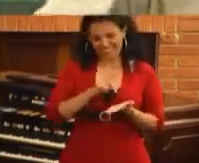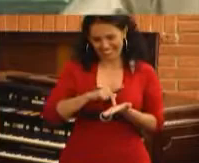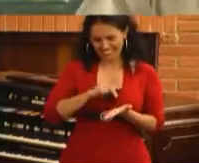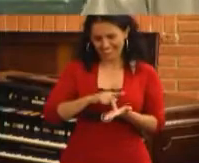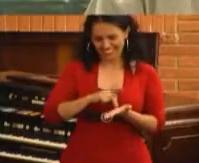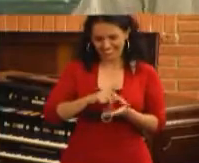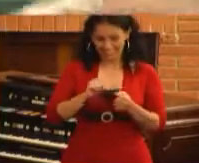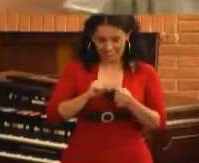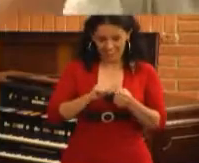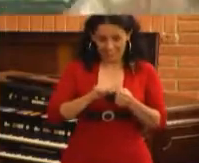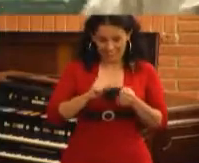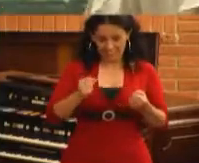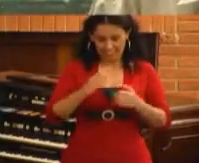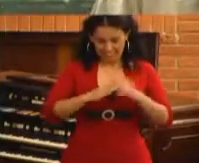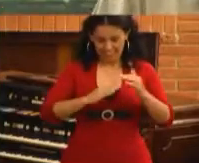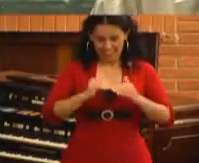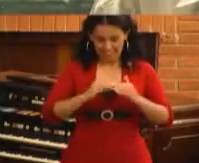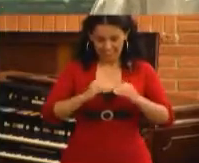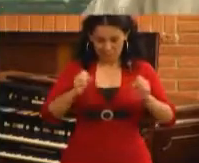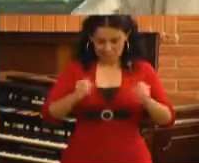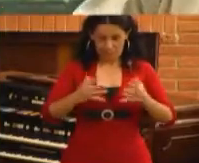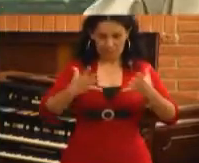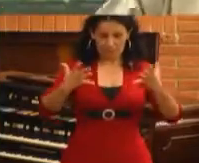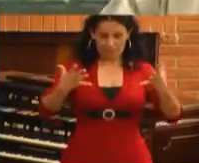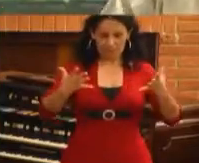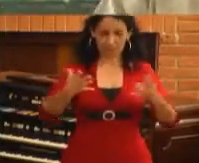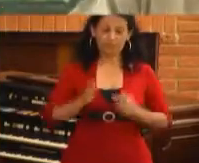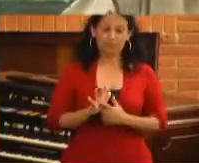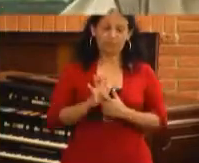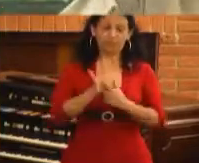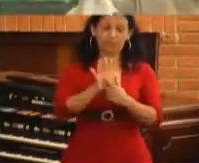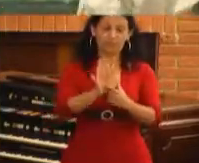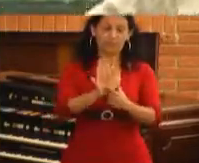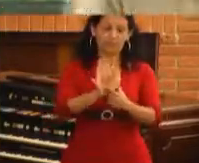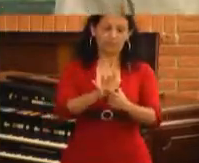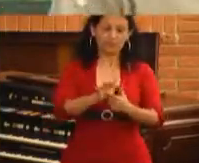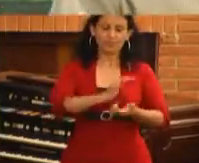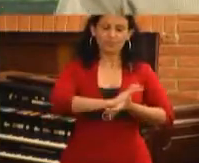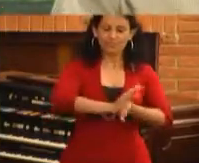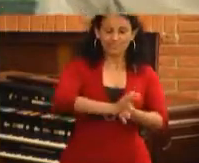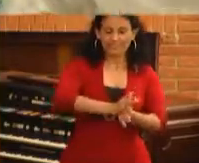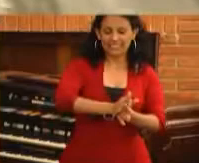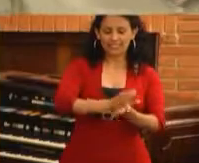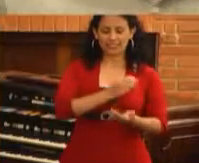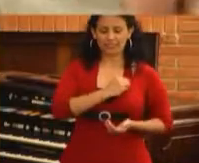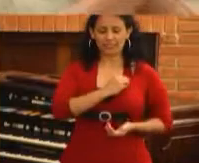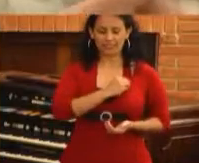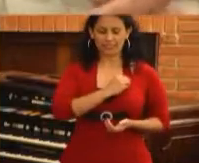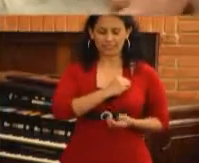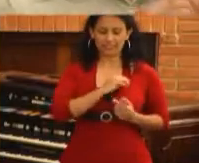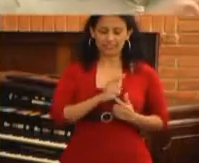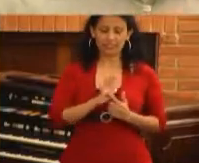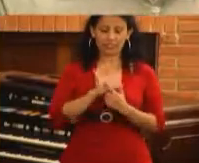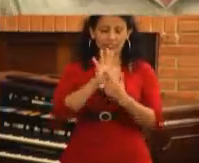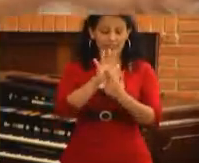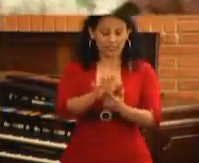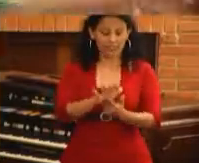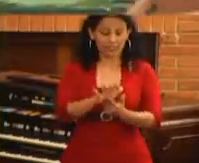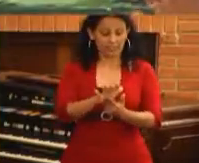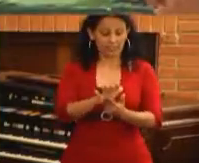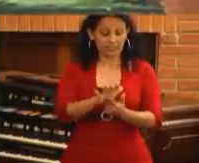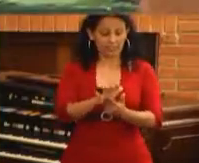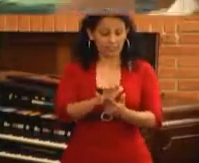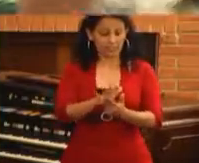Caná, era a manifestação do poder. Ele se manifestou para aniquilar o pecado, ele se manifestou